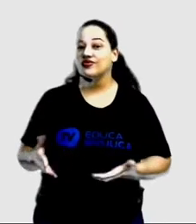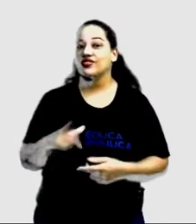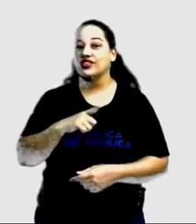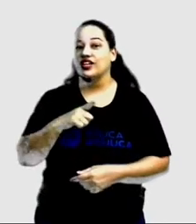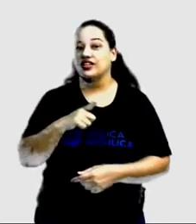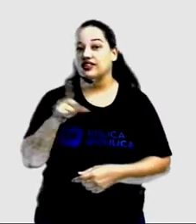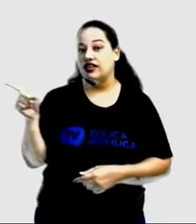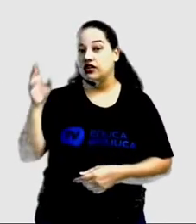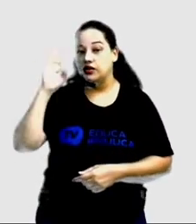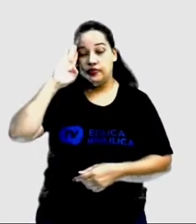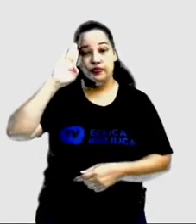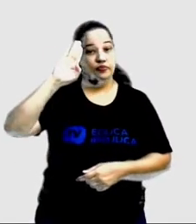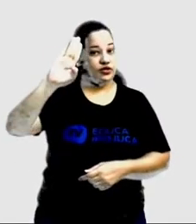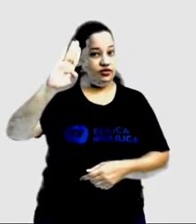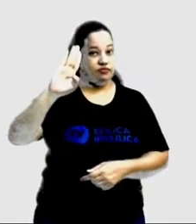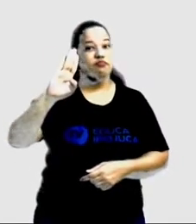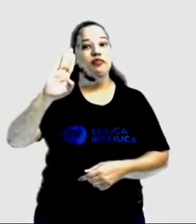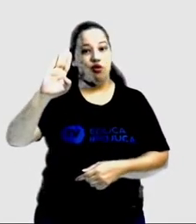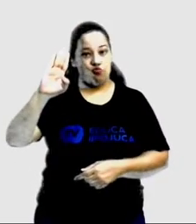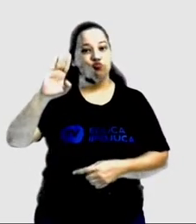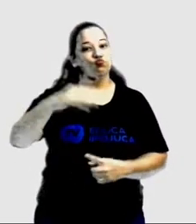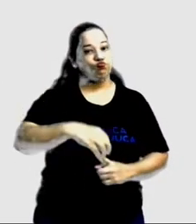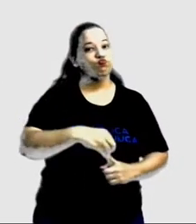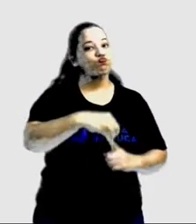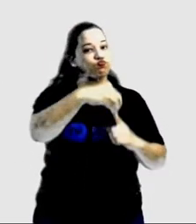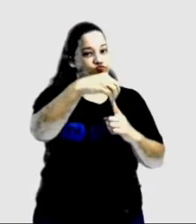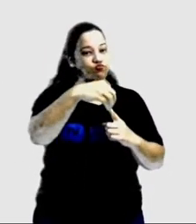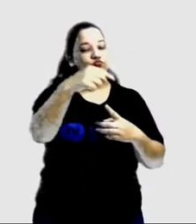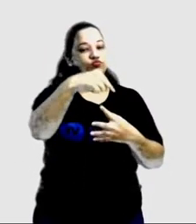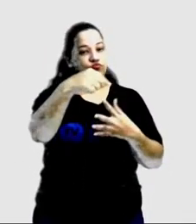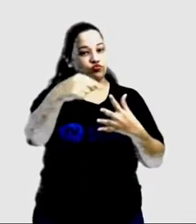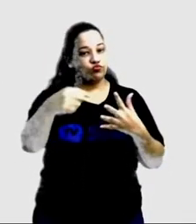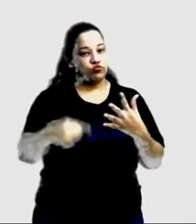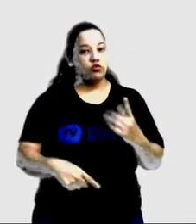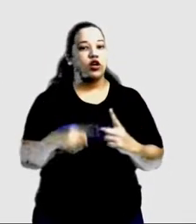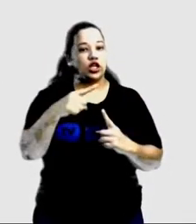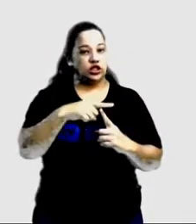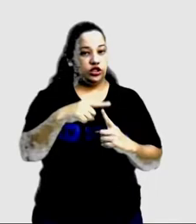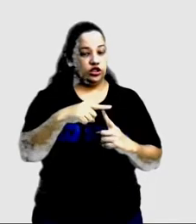como principais, certo? Gêneros de filmes,